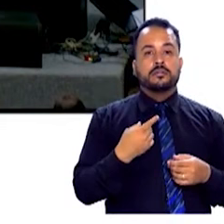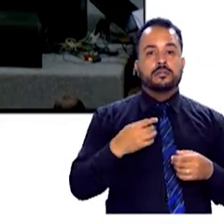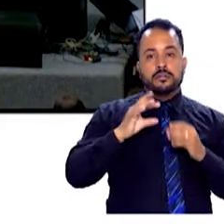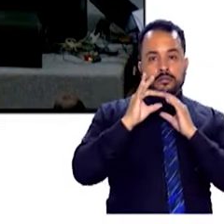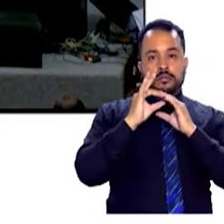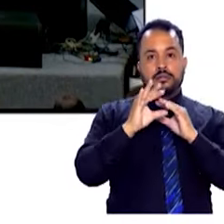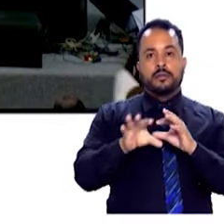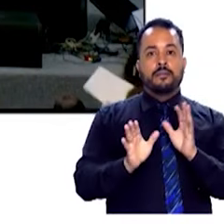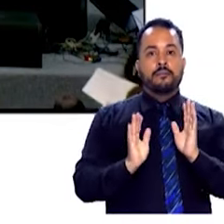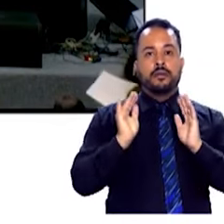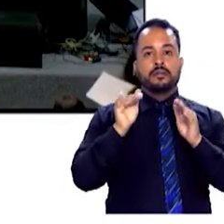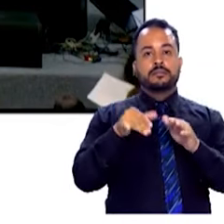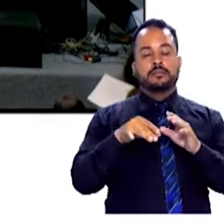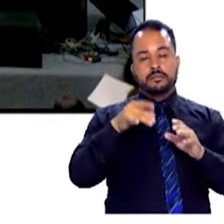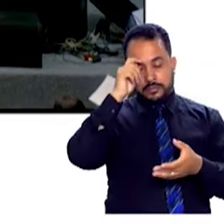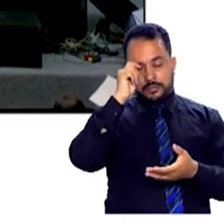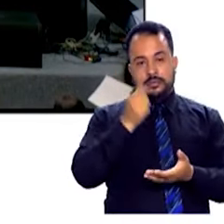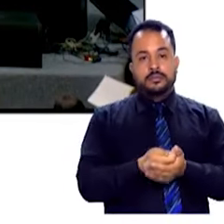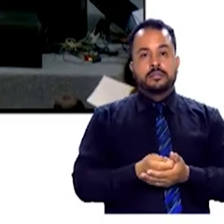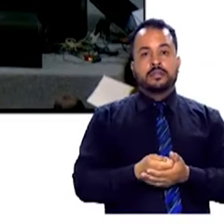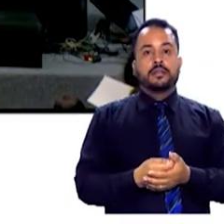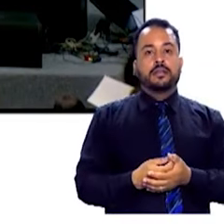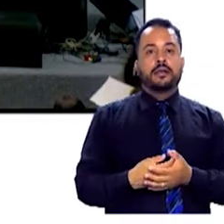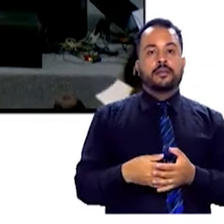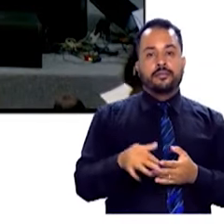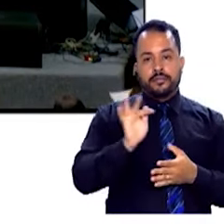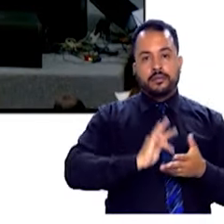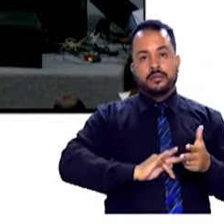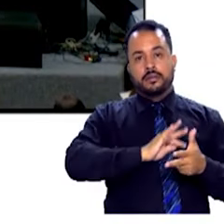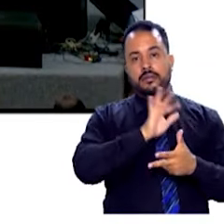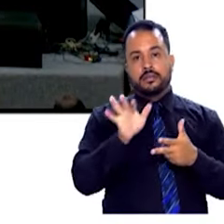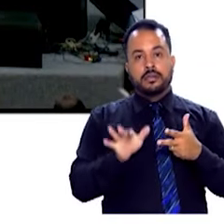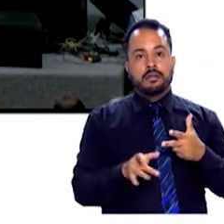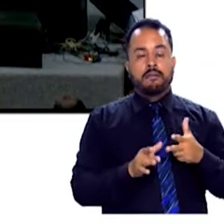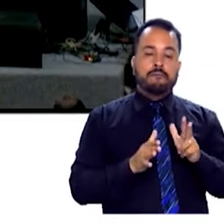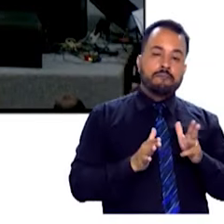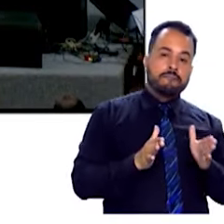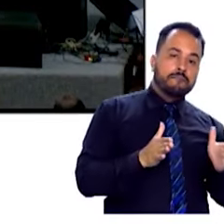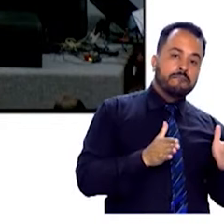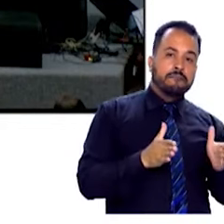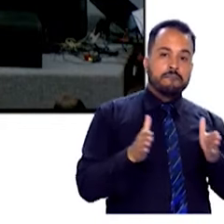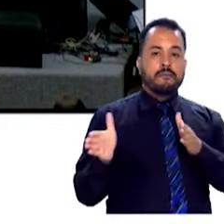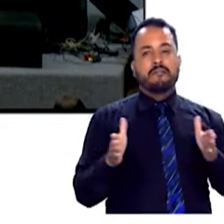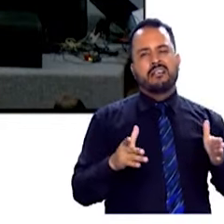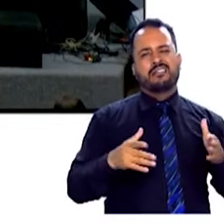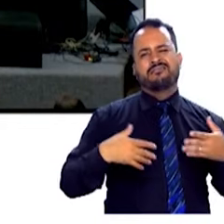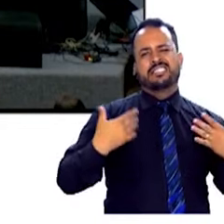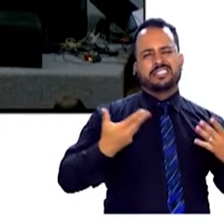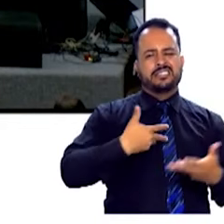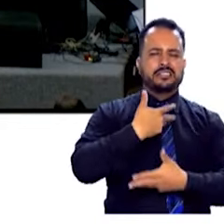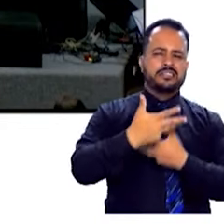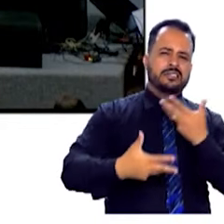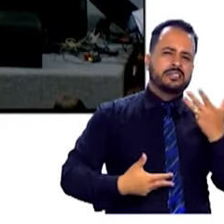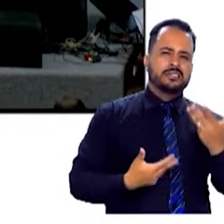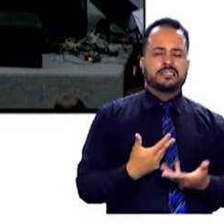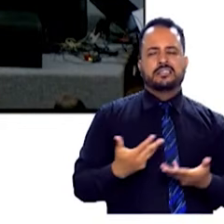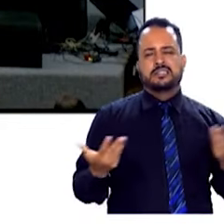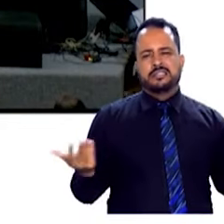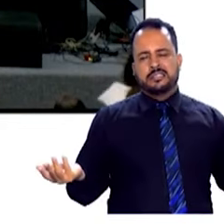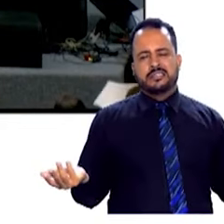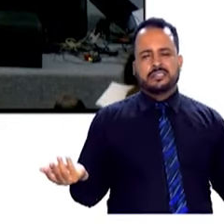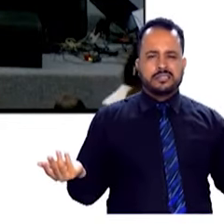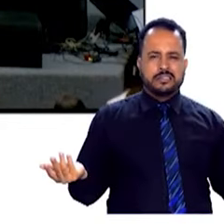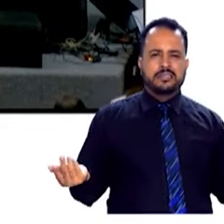decisões então é uma federação assimétrica e Com perdão da expressão coloqu é uma bagunça e um dos árbitros dessa bagunça